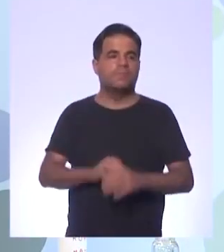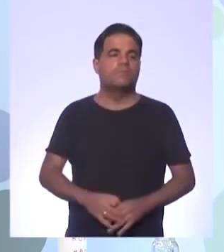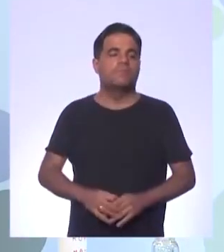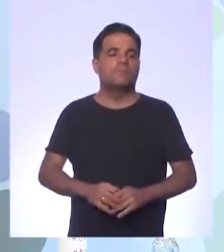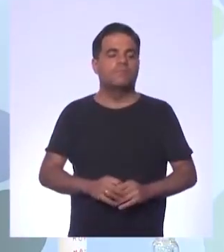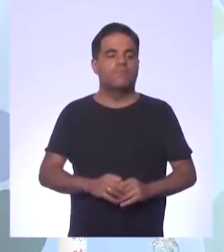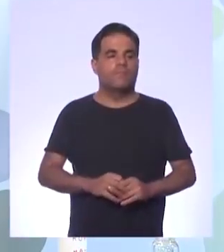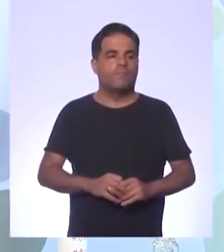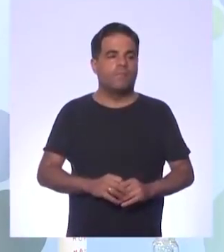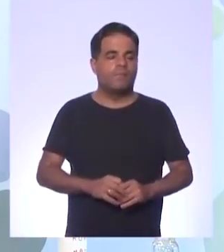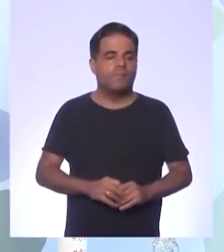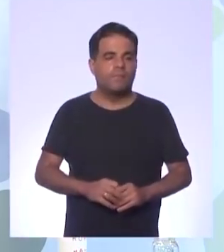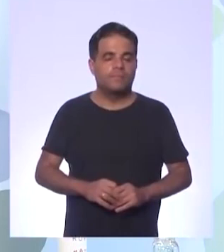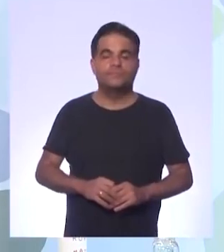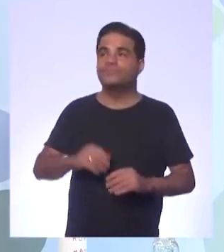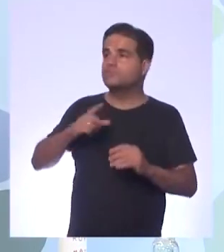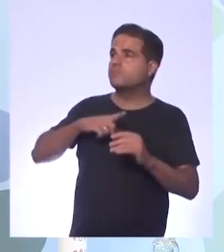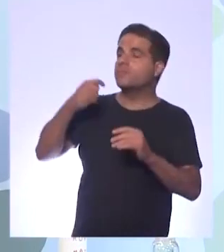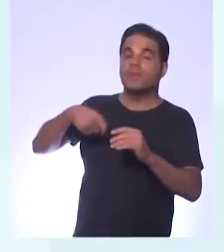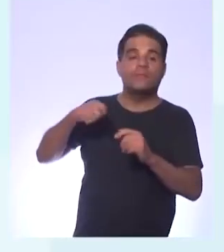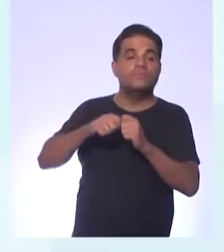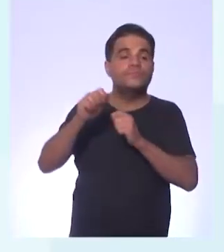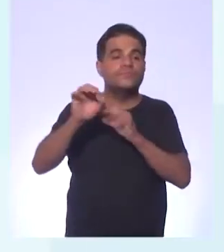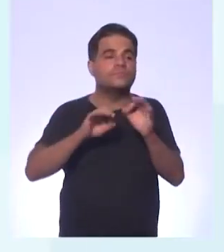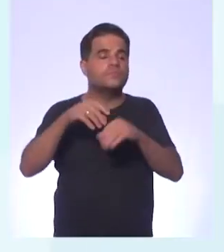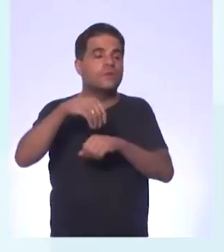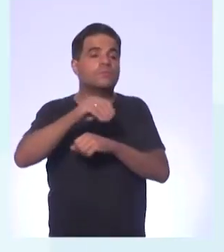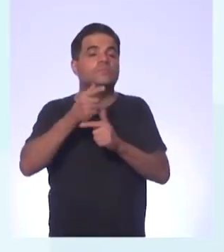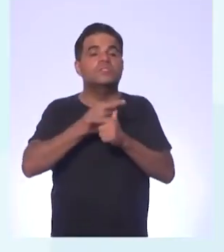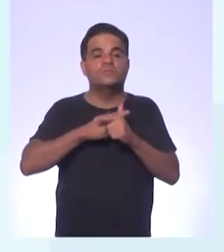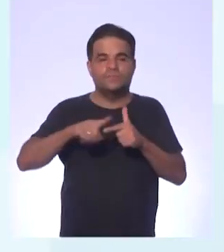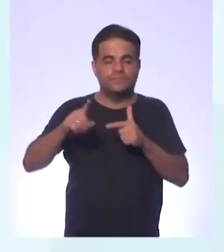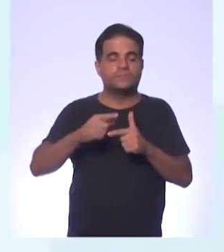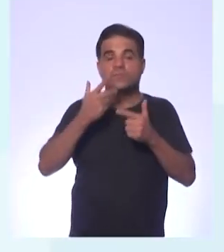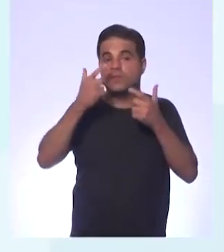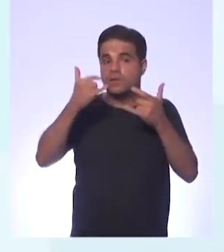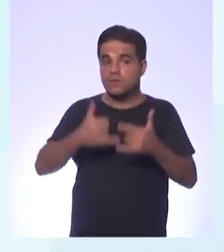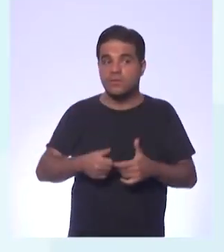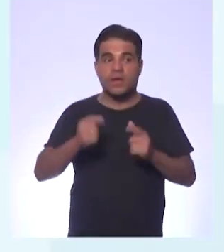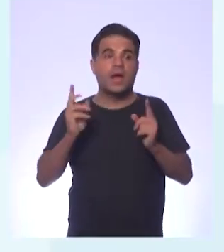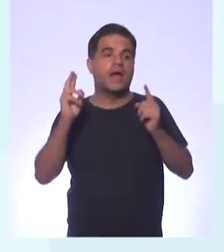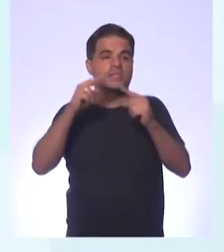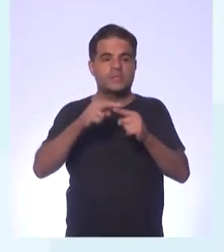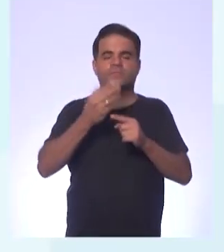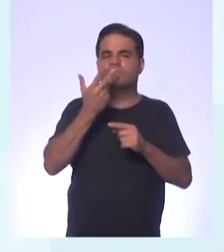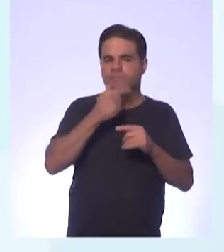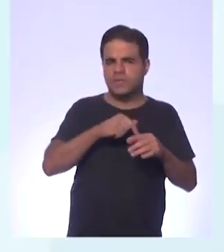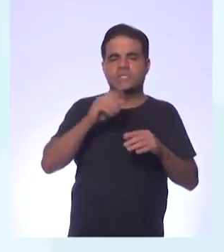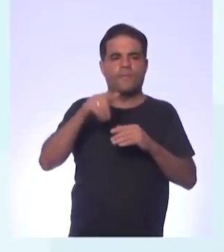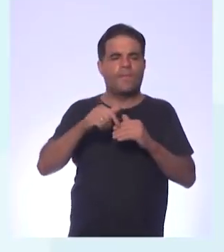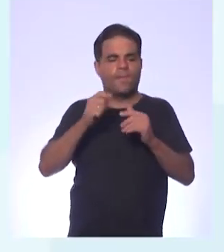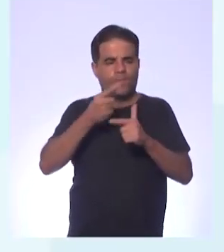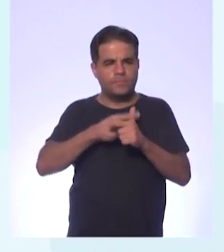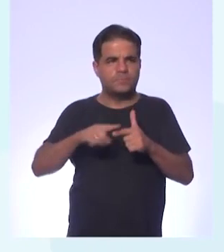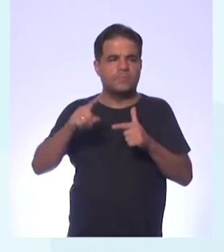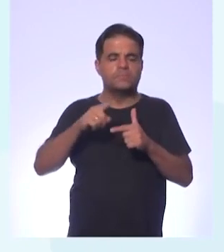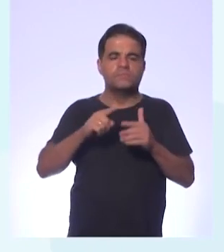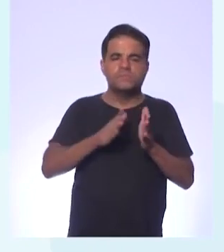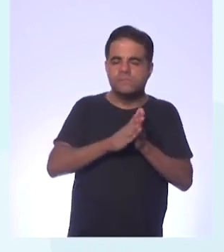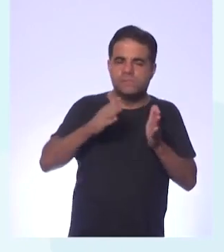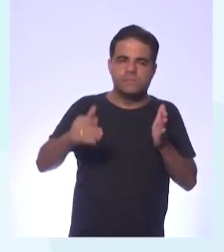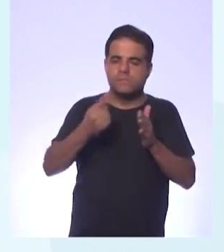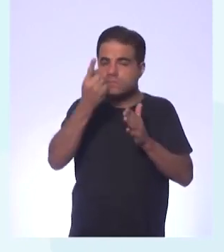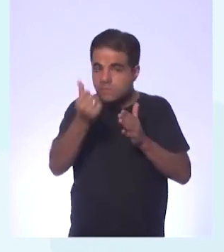caneta. Muito bem. Então, a gente tem que fazer o quê? Uma divisão, porque falou em razão na matemática, é a divisão. Então, a gente tem o comprimento,